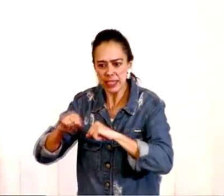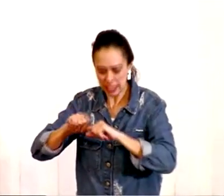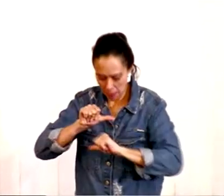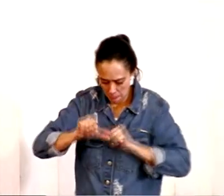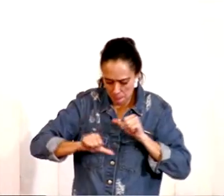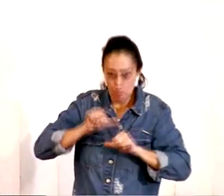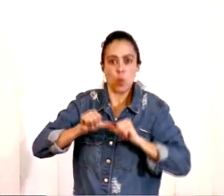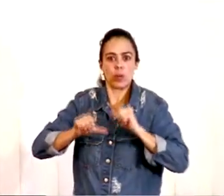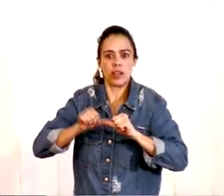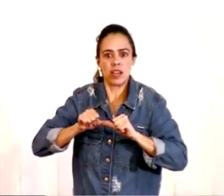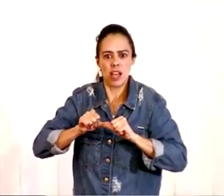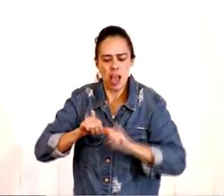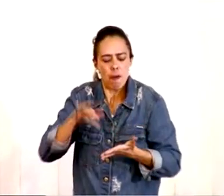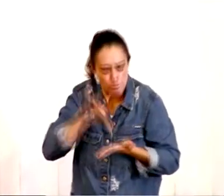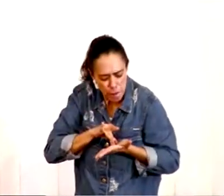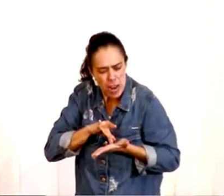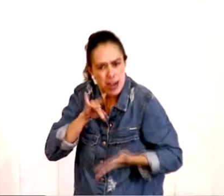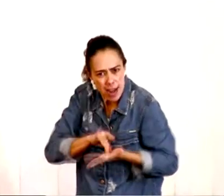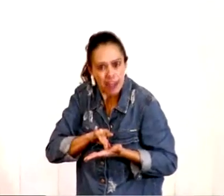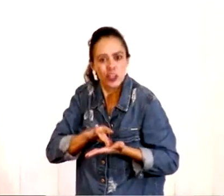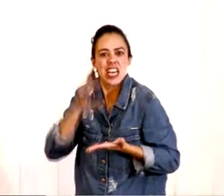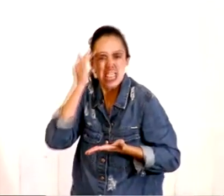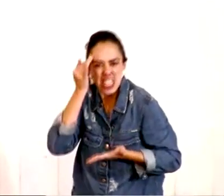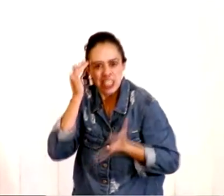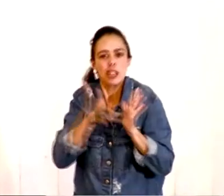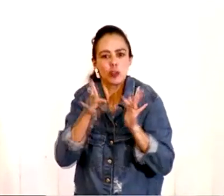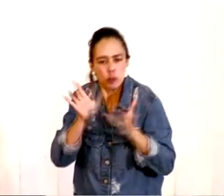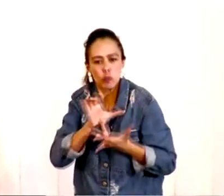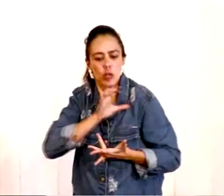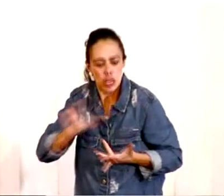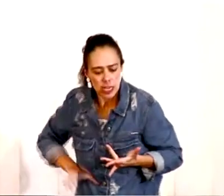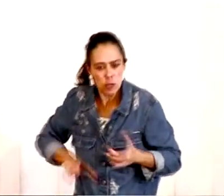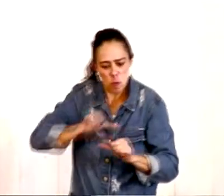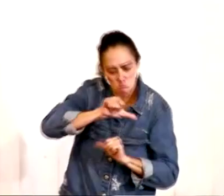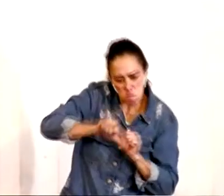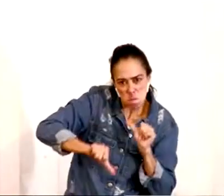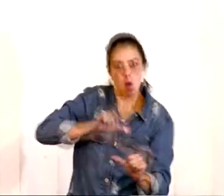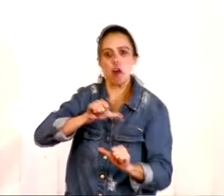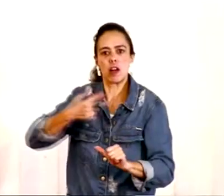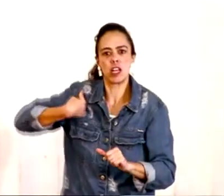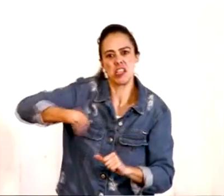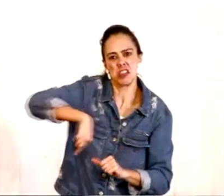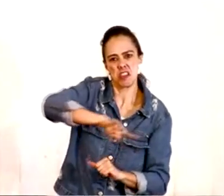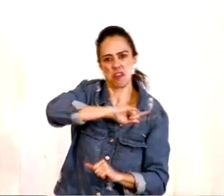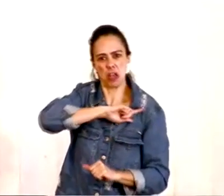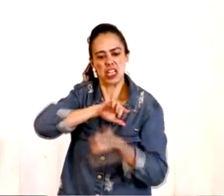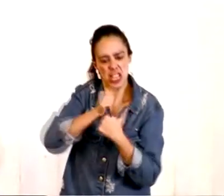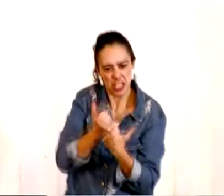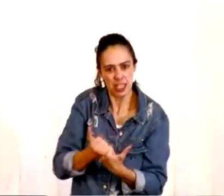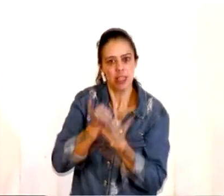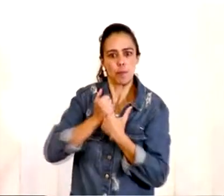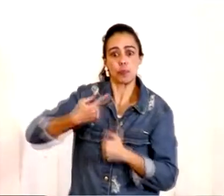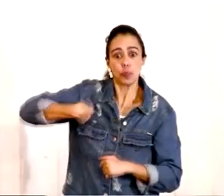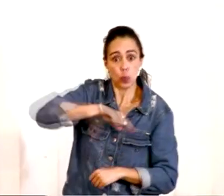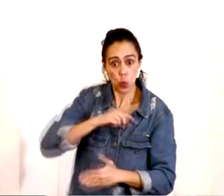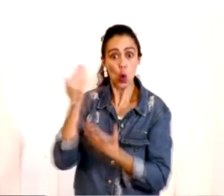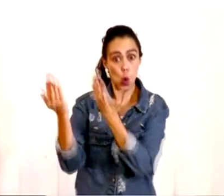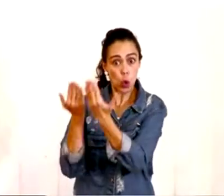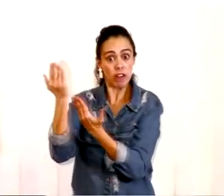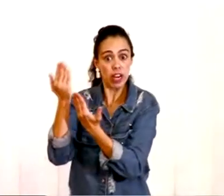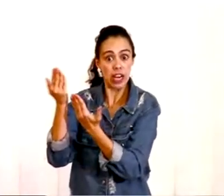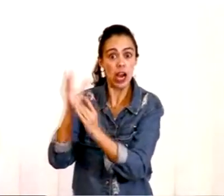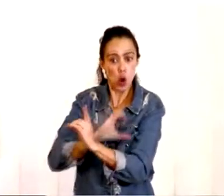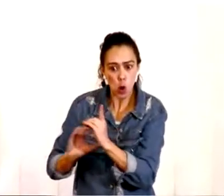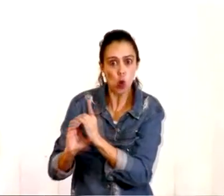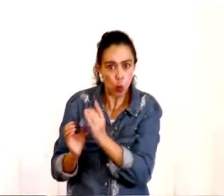sincera daquilo que Cristo fez em nós. O culto que prestamos a Deus precisa ser um